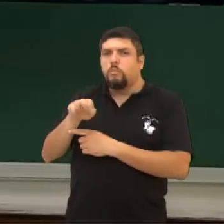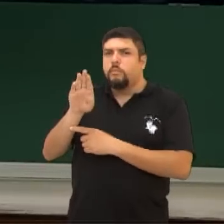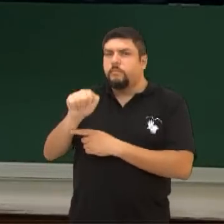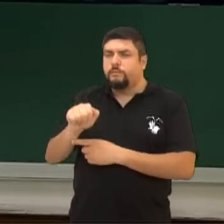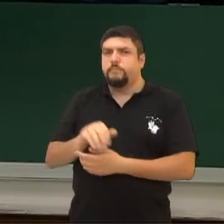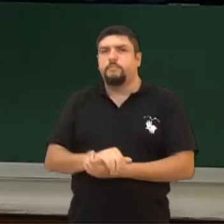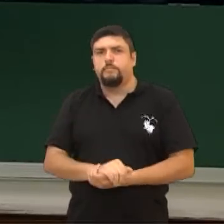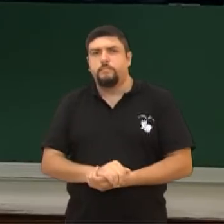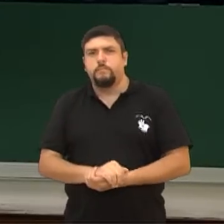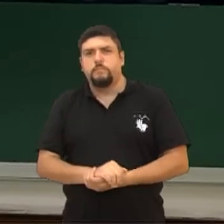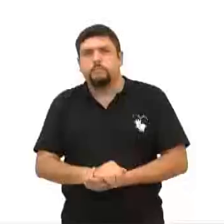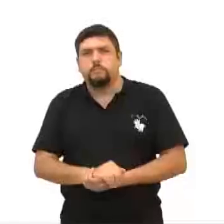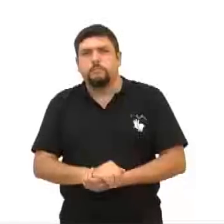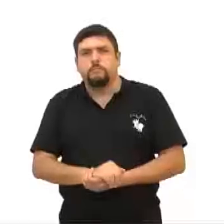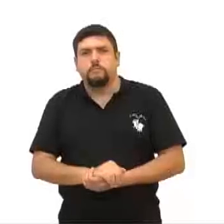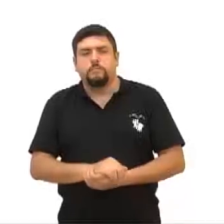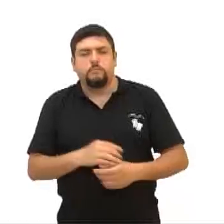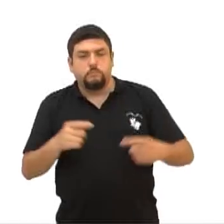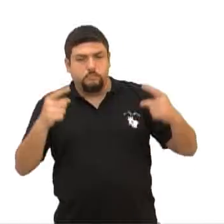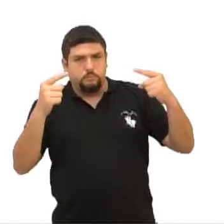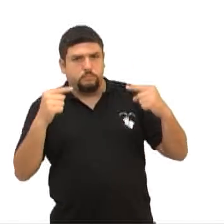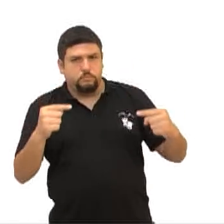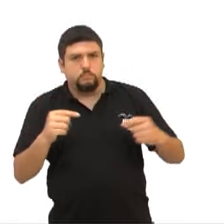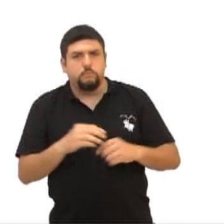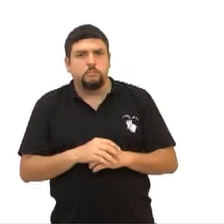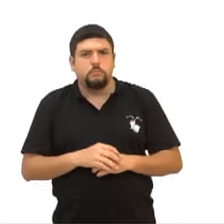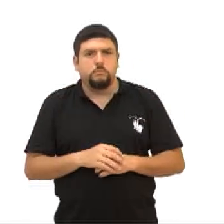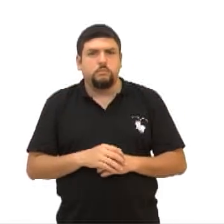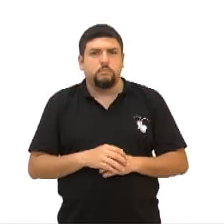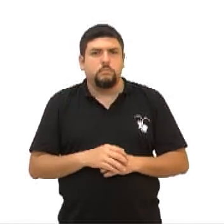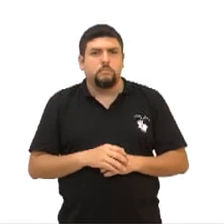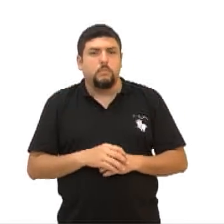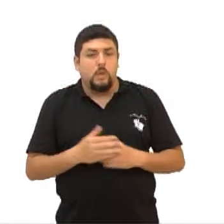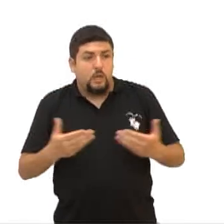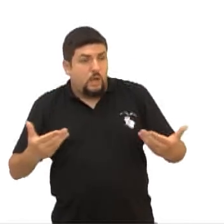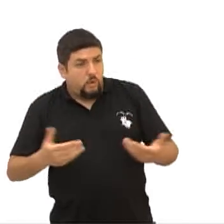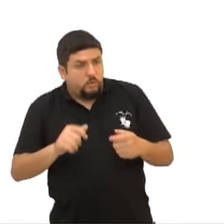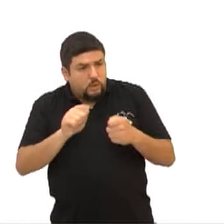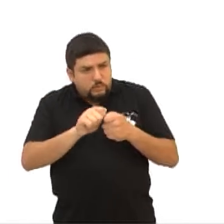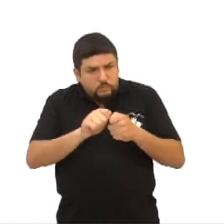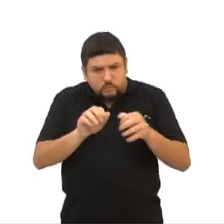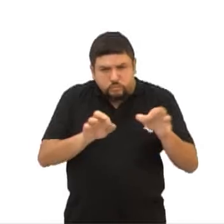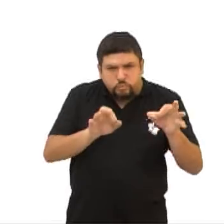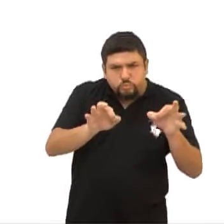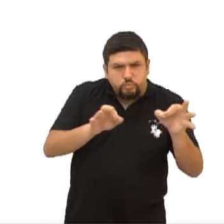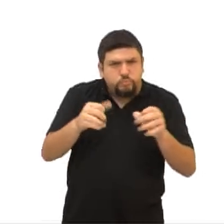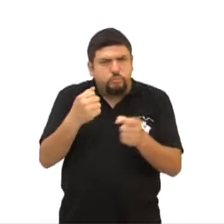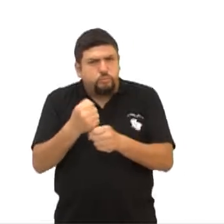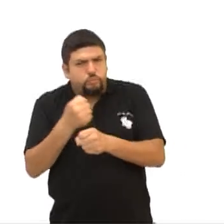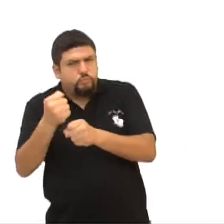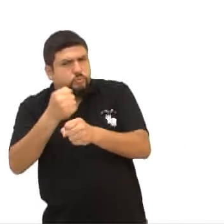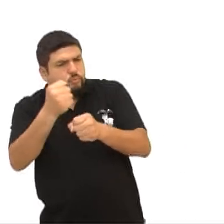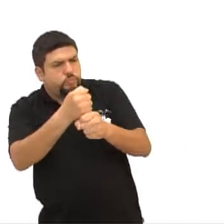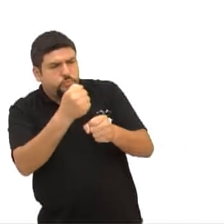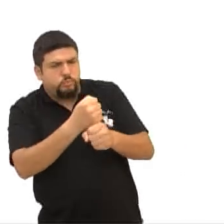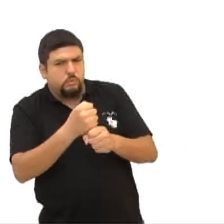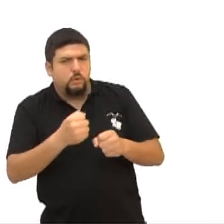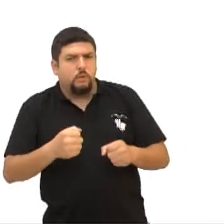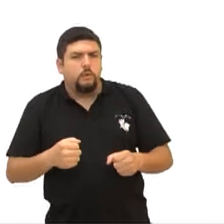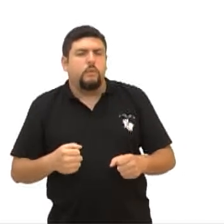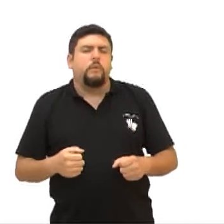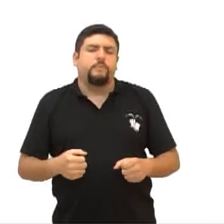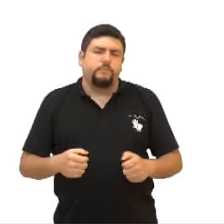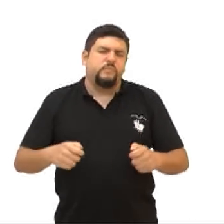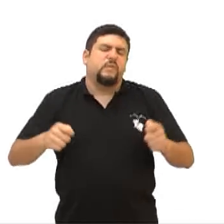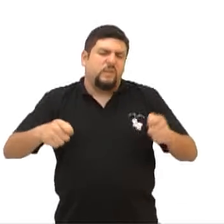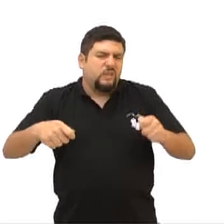A outra. Tudo que está sendo feito agora, em termos de obras, poderia ter sido